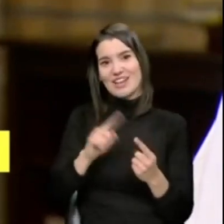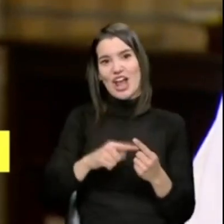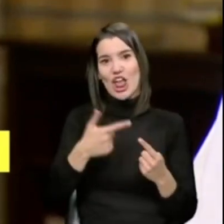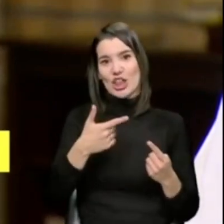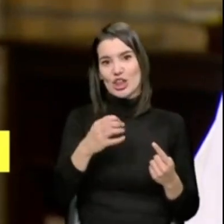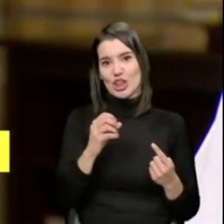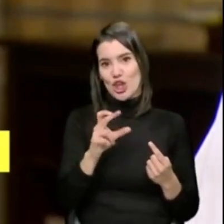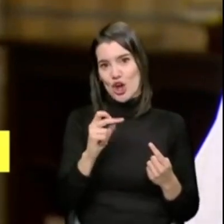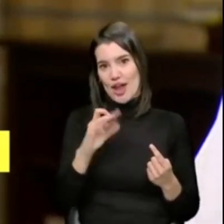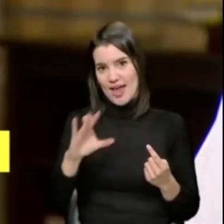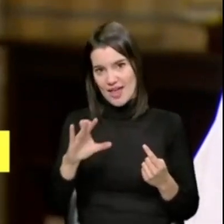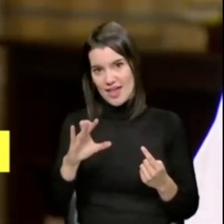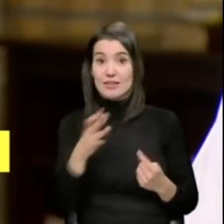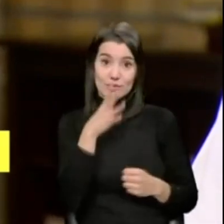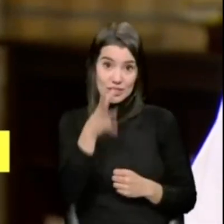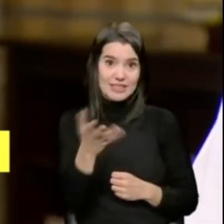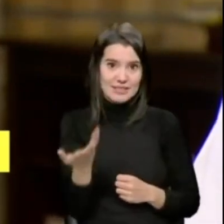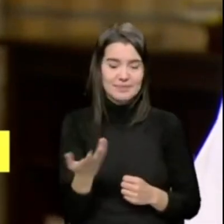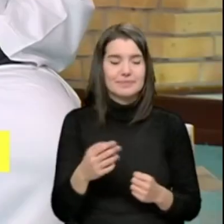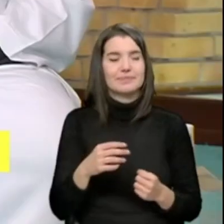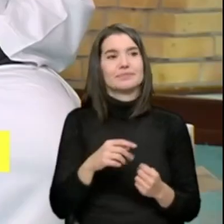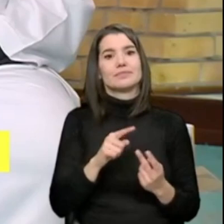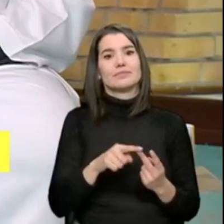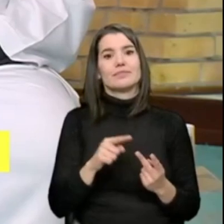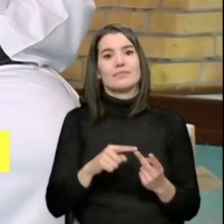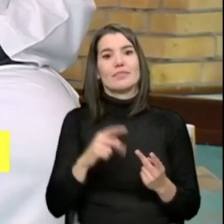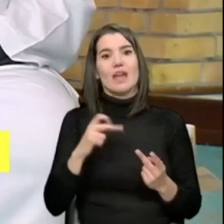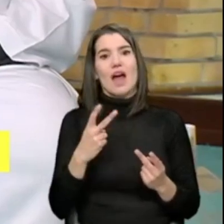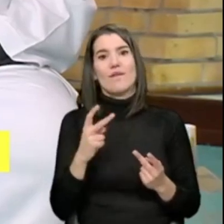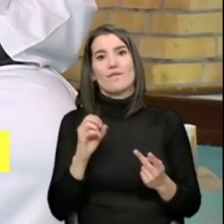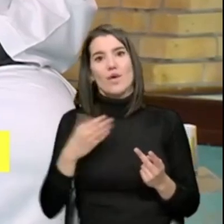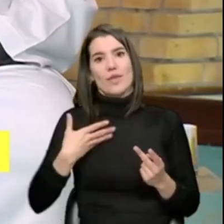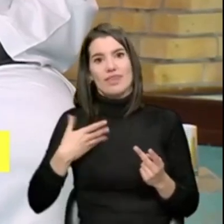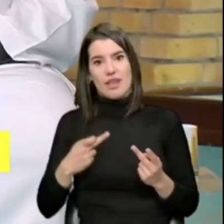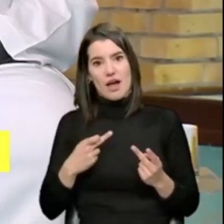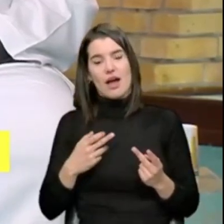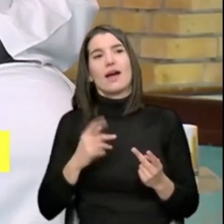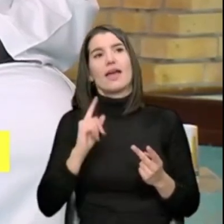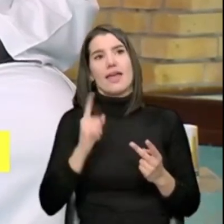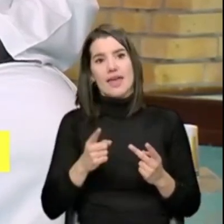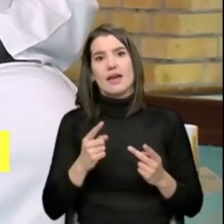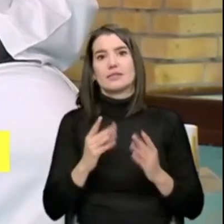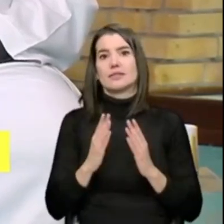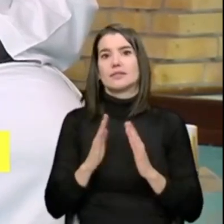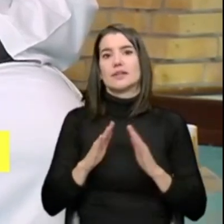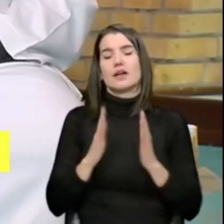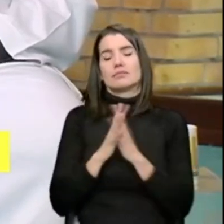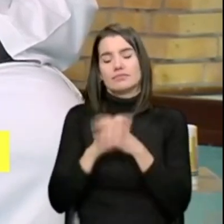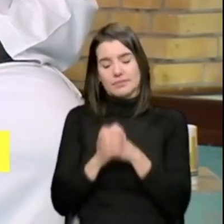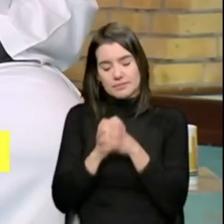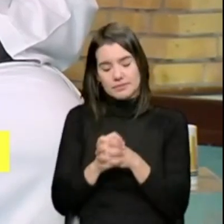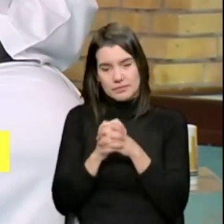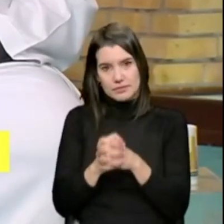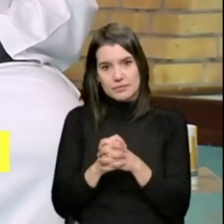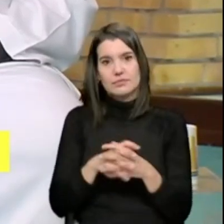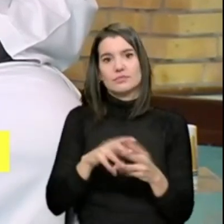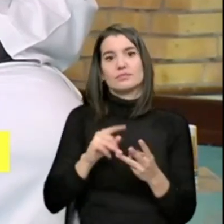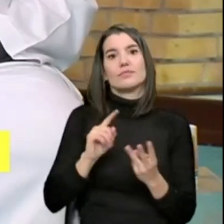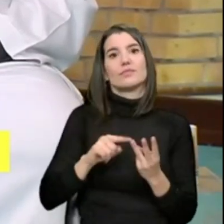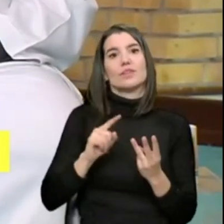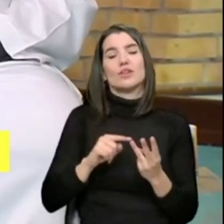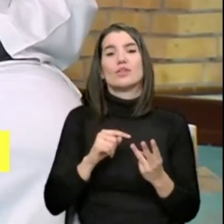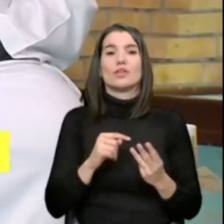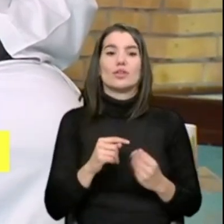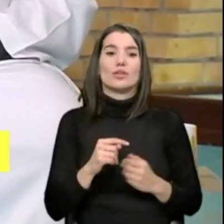Torá, que acabei de falar, a Avodá, que é a oração, e no judaísmo temos